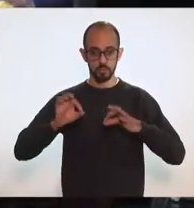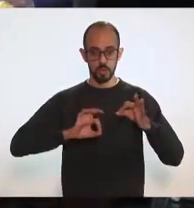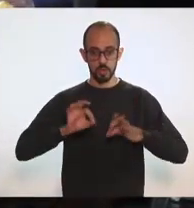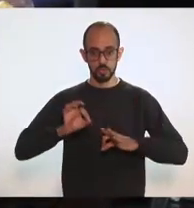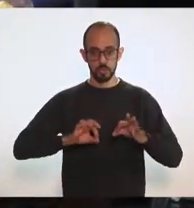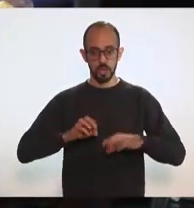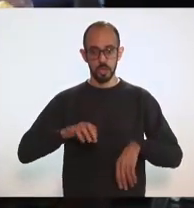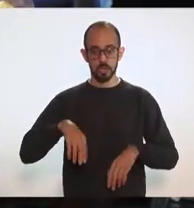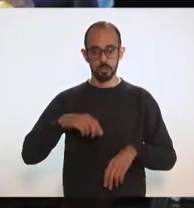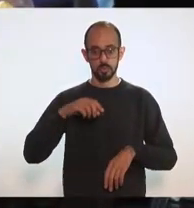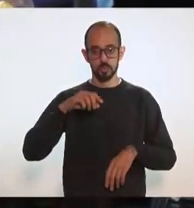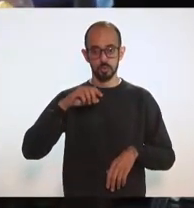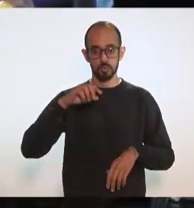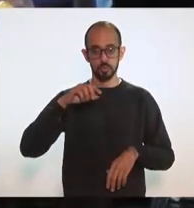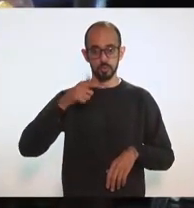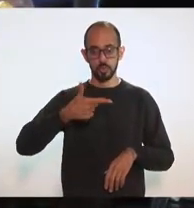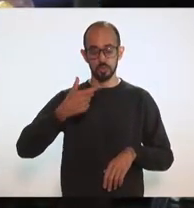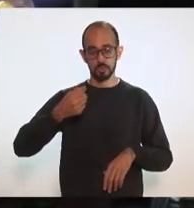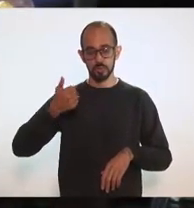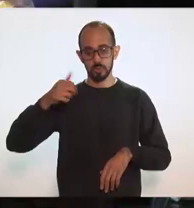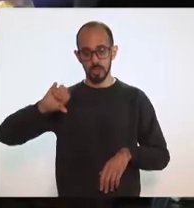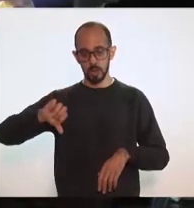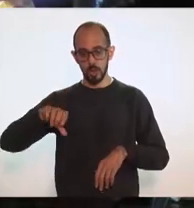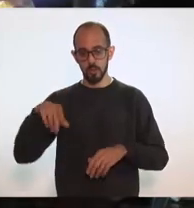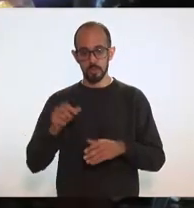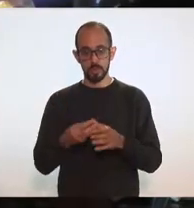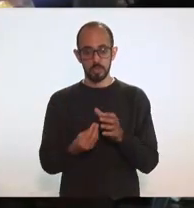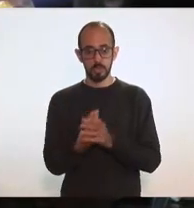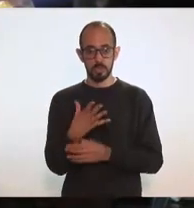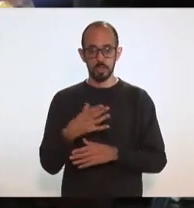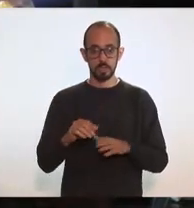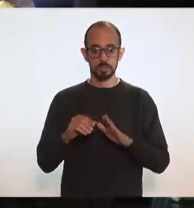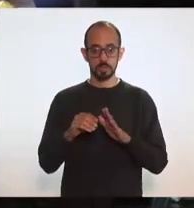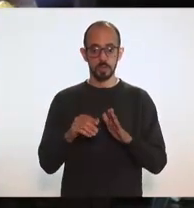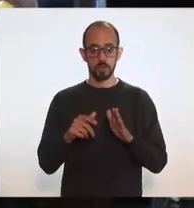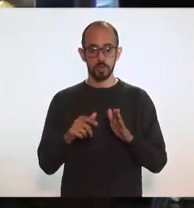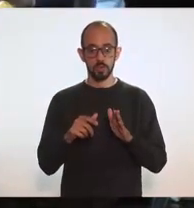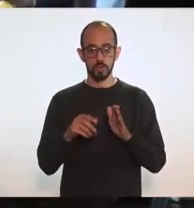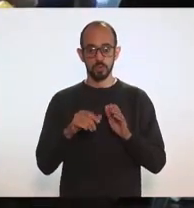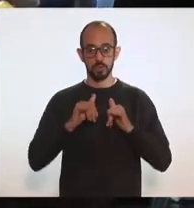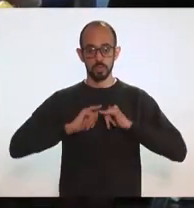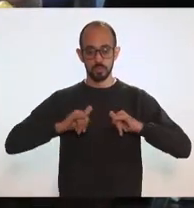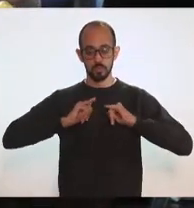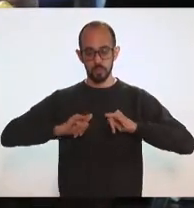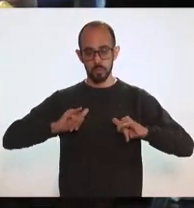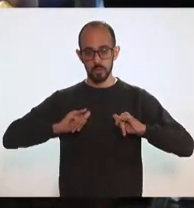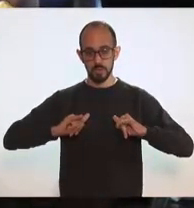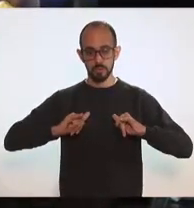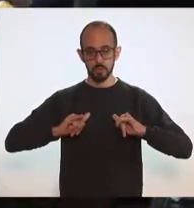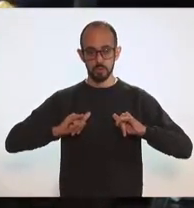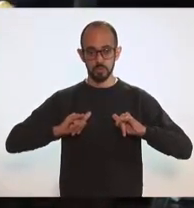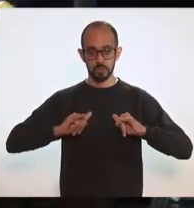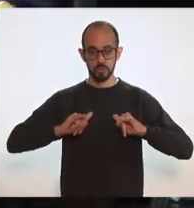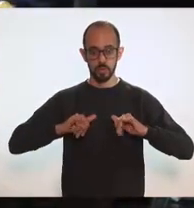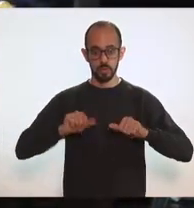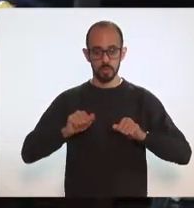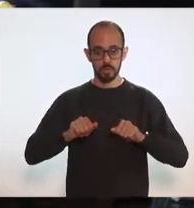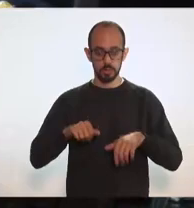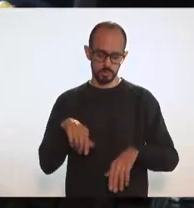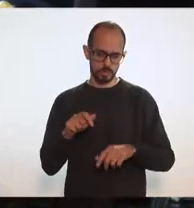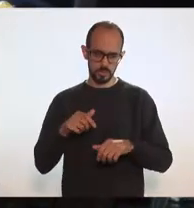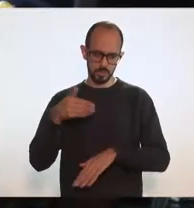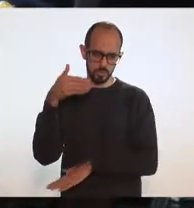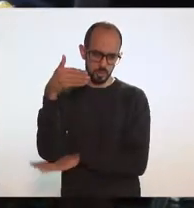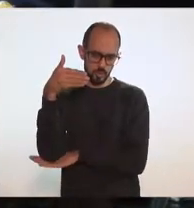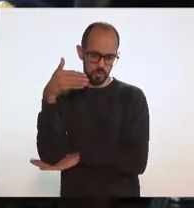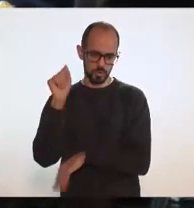autoria do deputado Carlos Macedo, que dispõe sobre a criação da cartilha em vídeo com cuidados em caso de incêndio em estabelecimentos de hospedagem e da